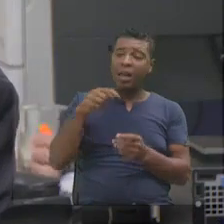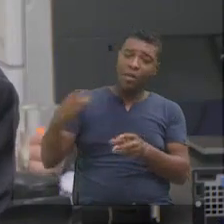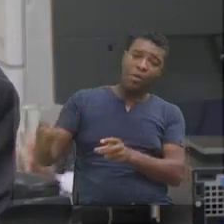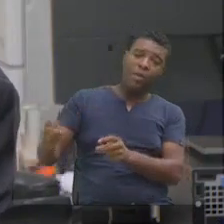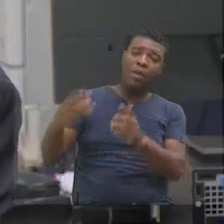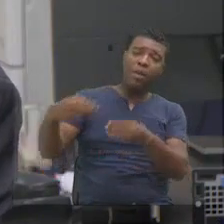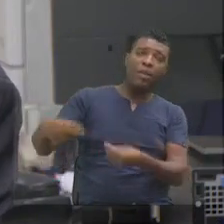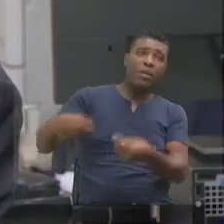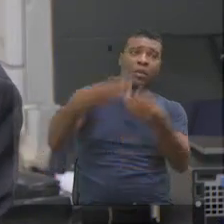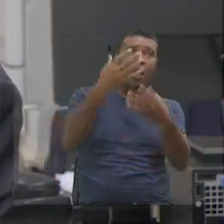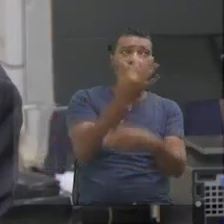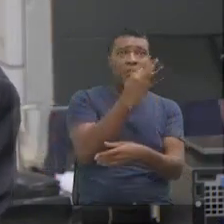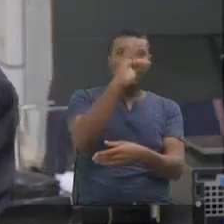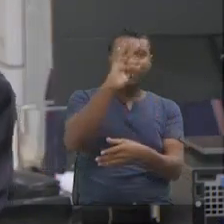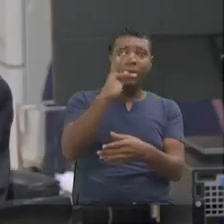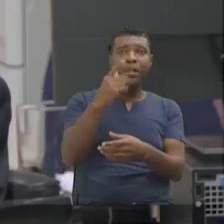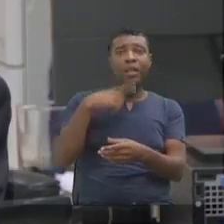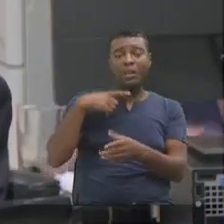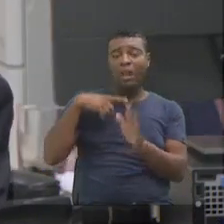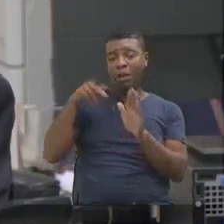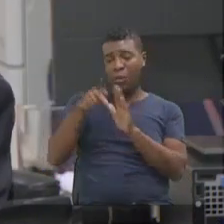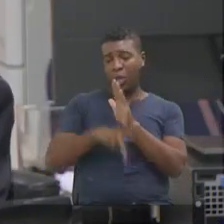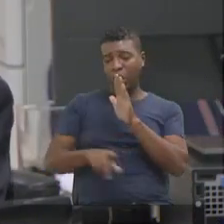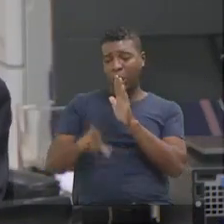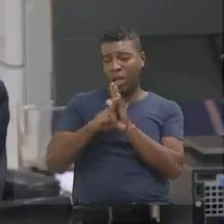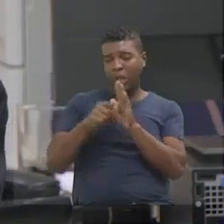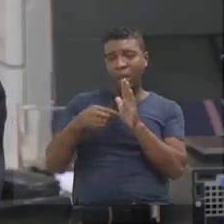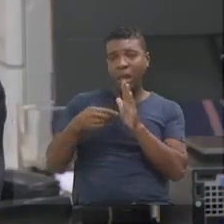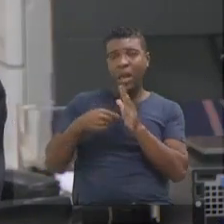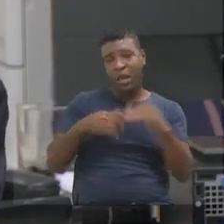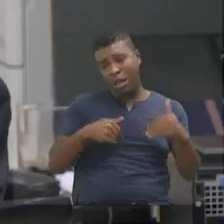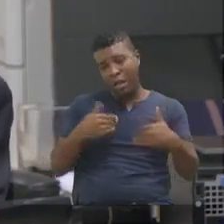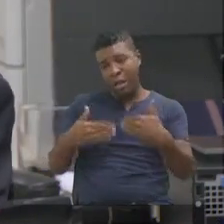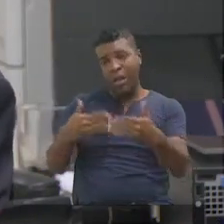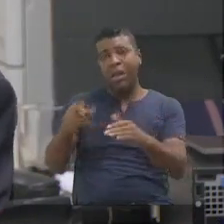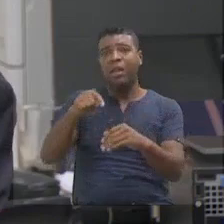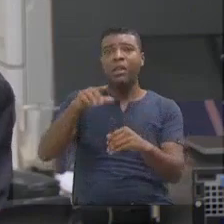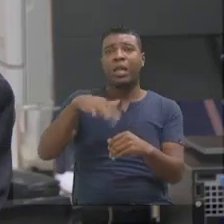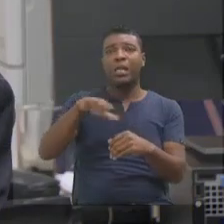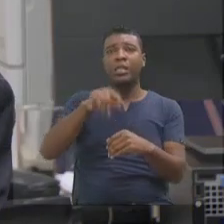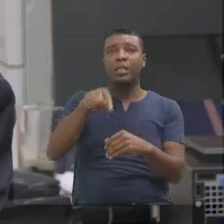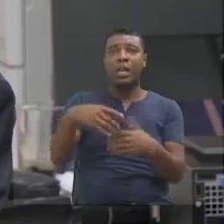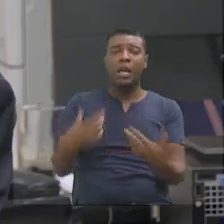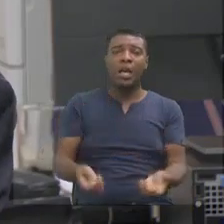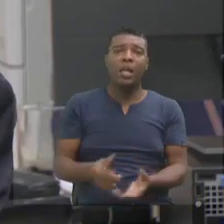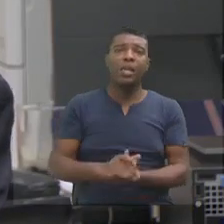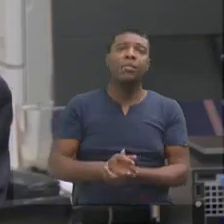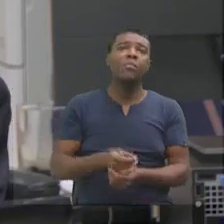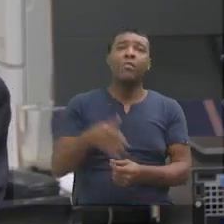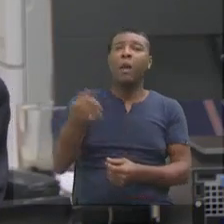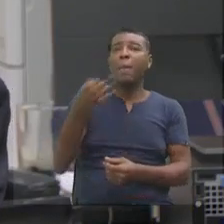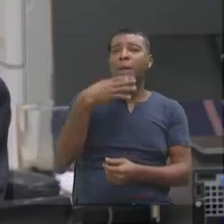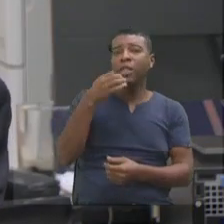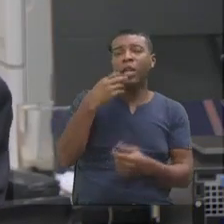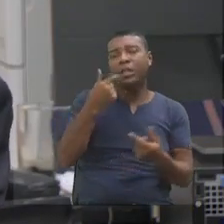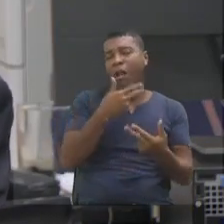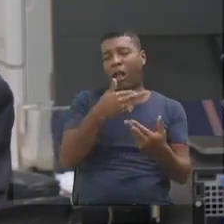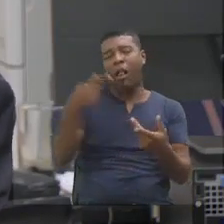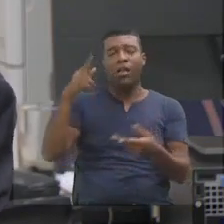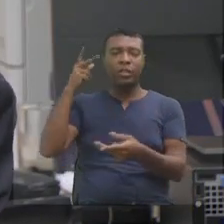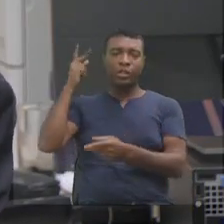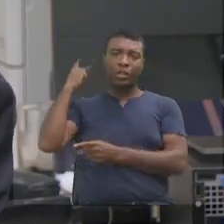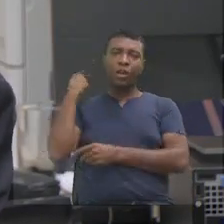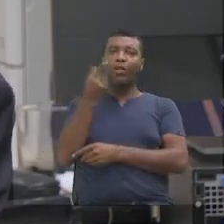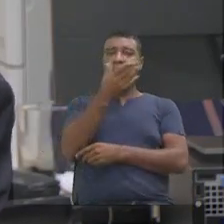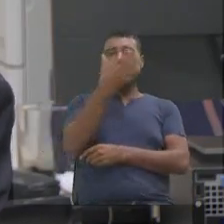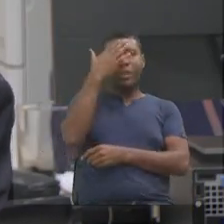aceito aí nós temos inclusive projetos leis caminhando nisso né o histórico das medicações vossa excelência sabe aí que